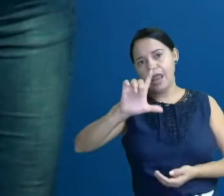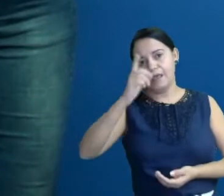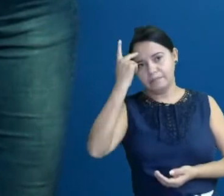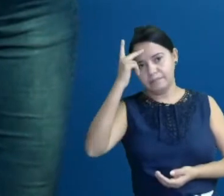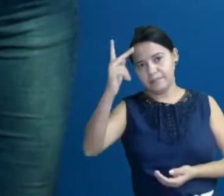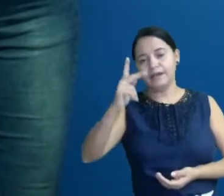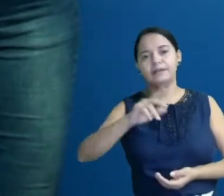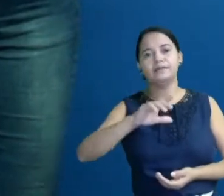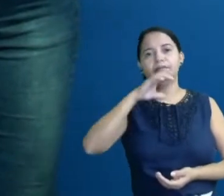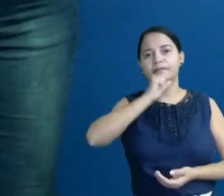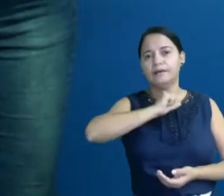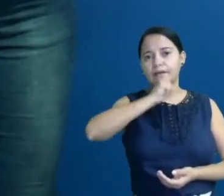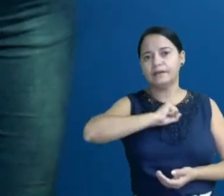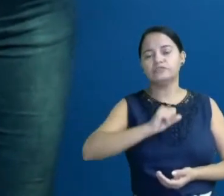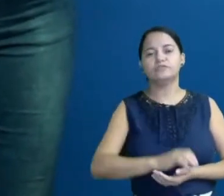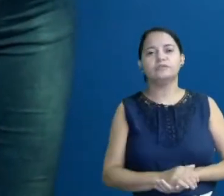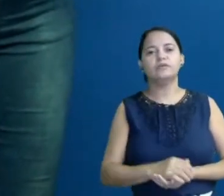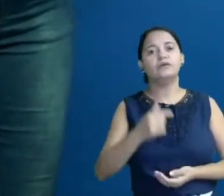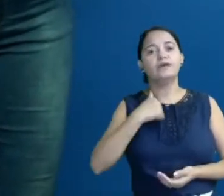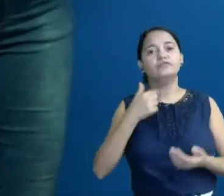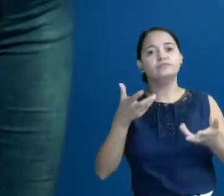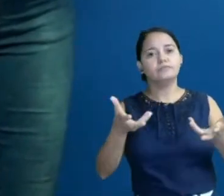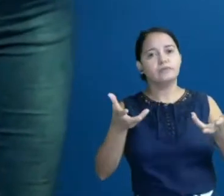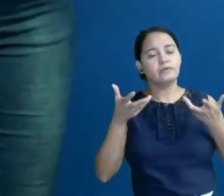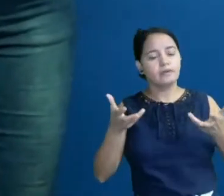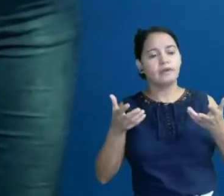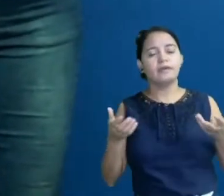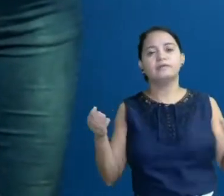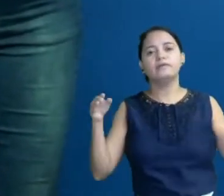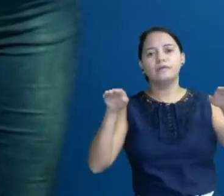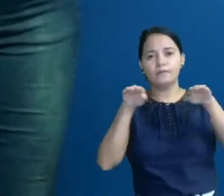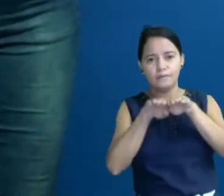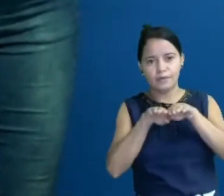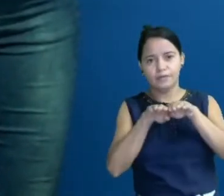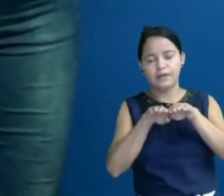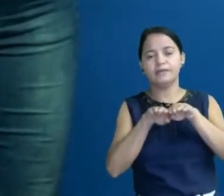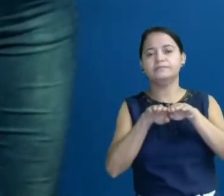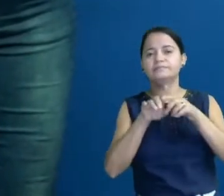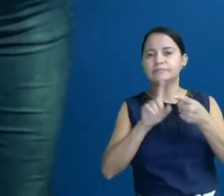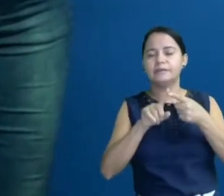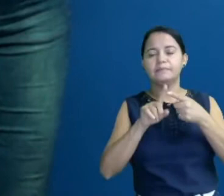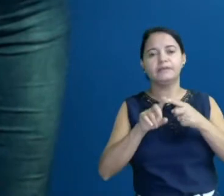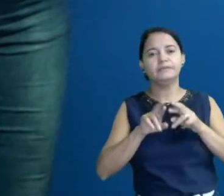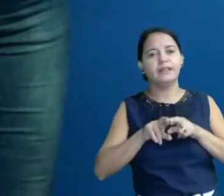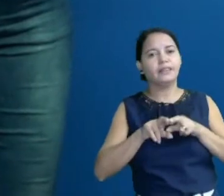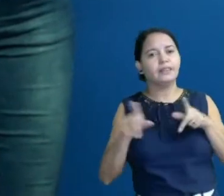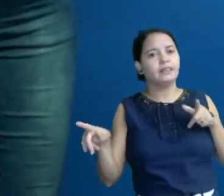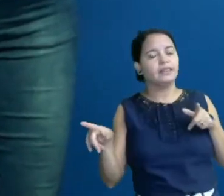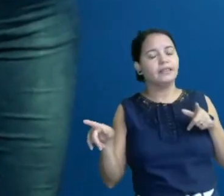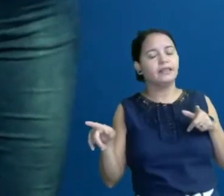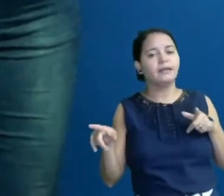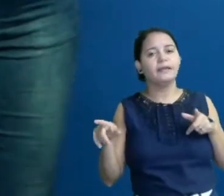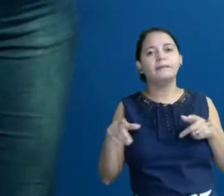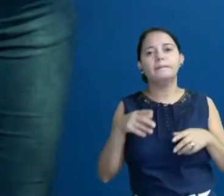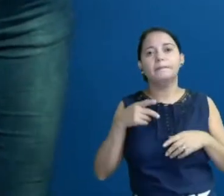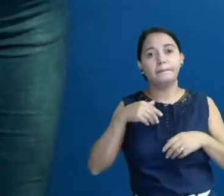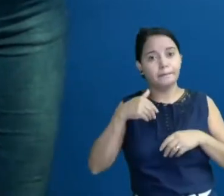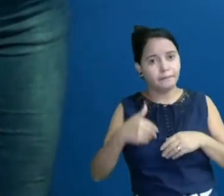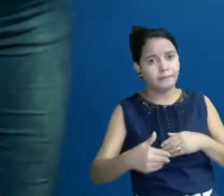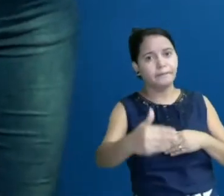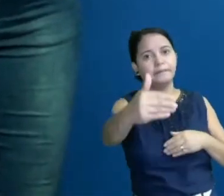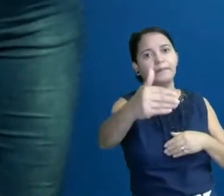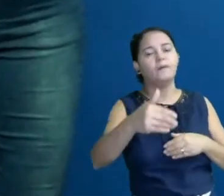é que a gente quer a ideia de igualdade desigualdade mas a gente vai precisar mais à frente da continuidade aos ao